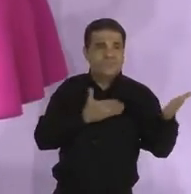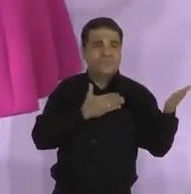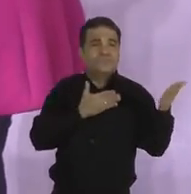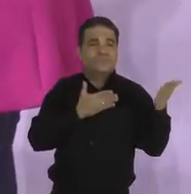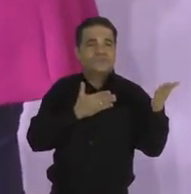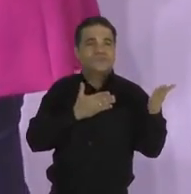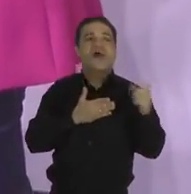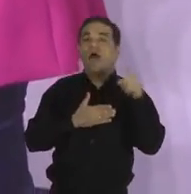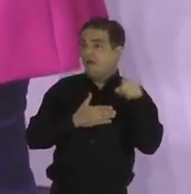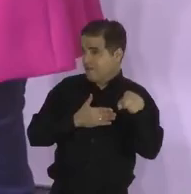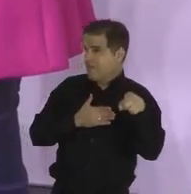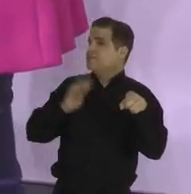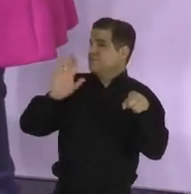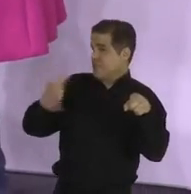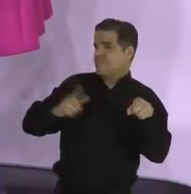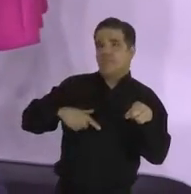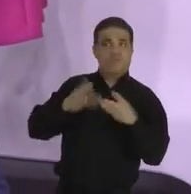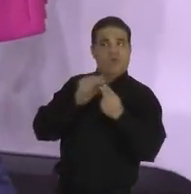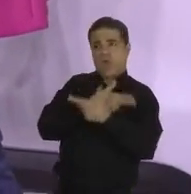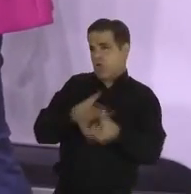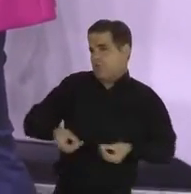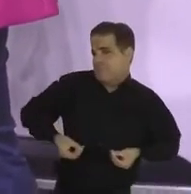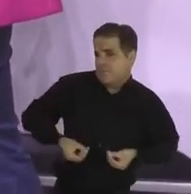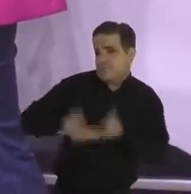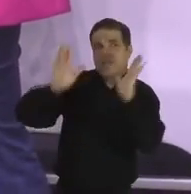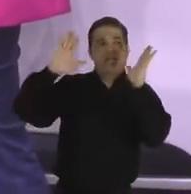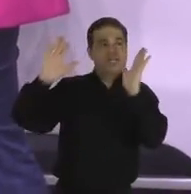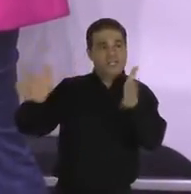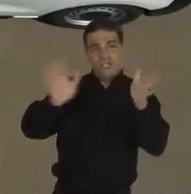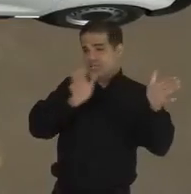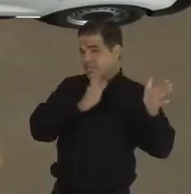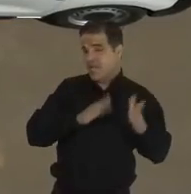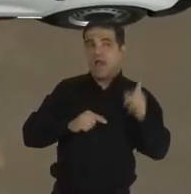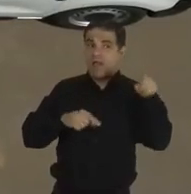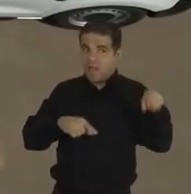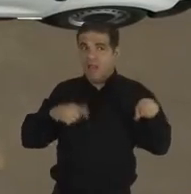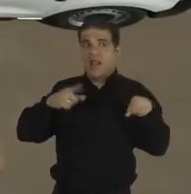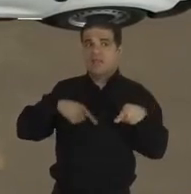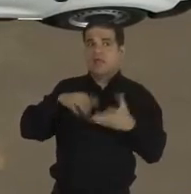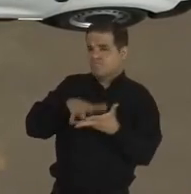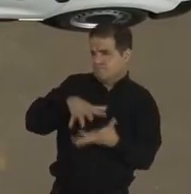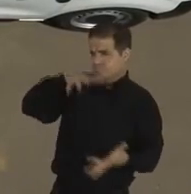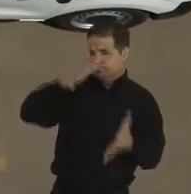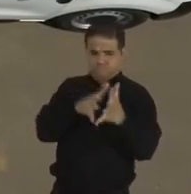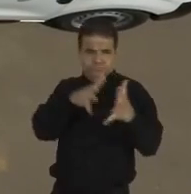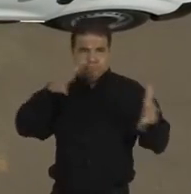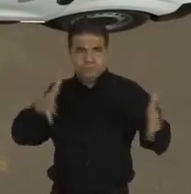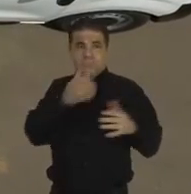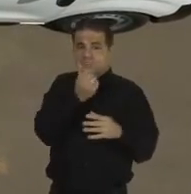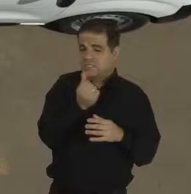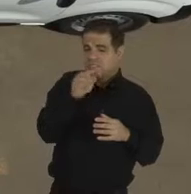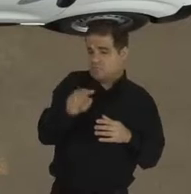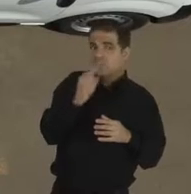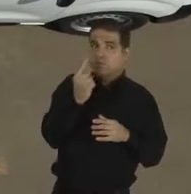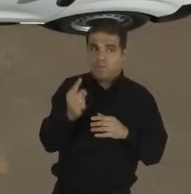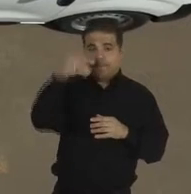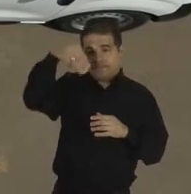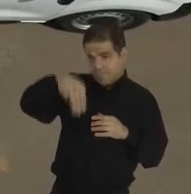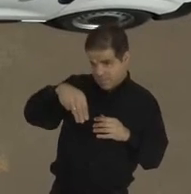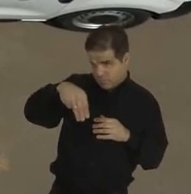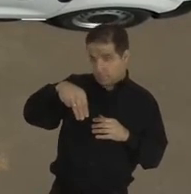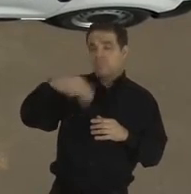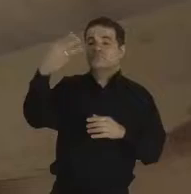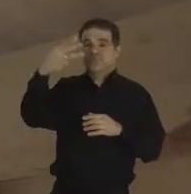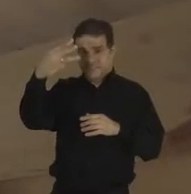e aqui já tem muito entrega ser realizada ela tem um volume de carga de 6.1